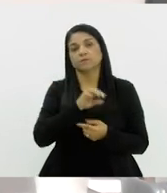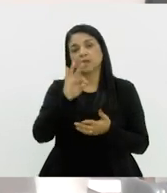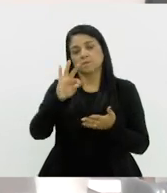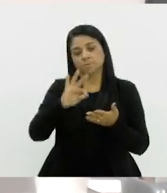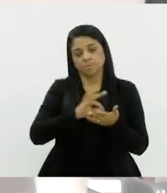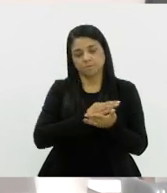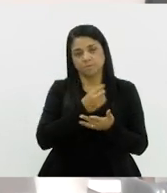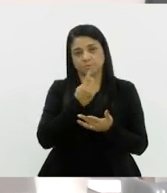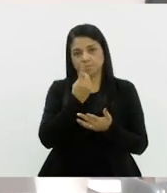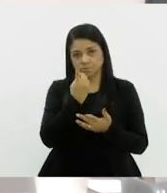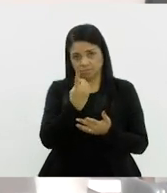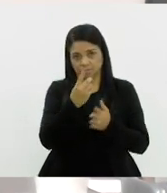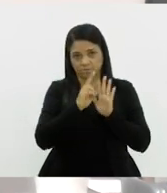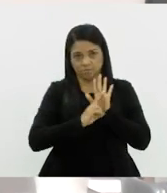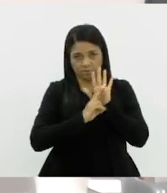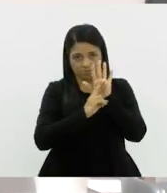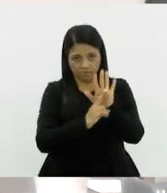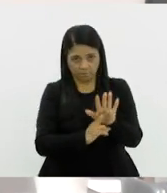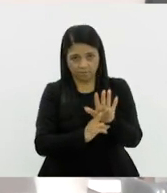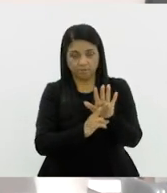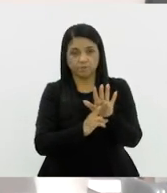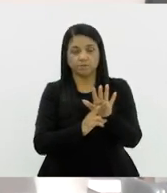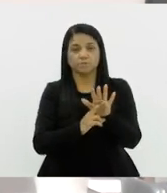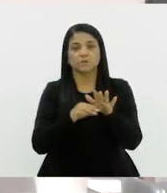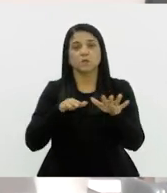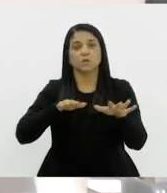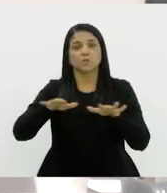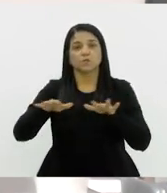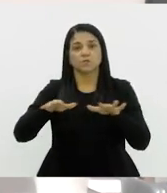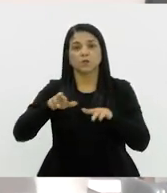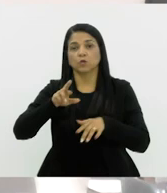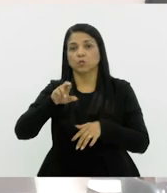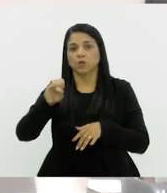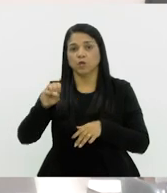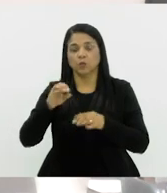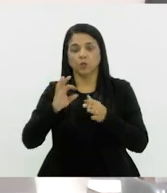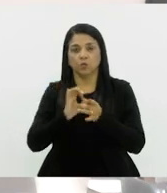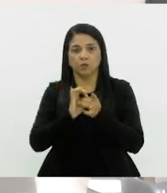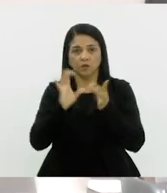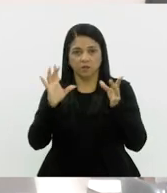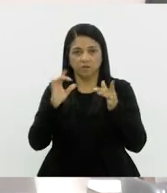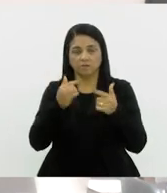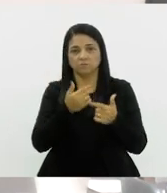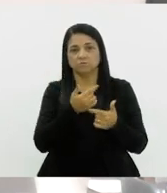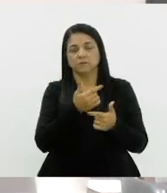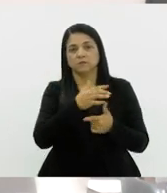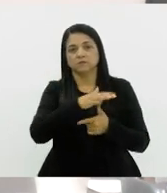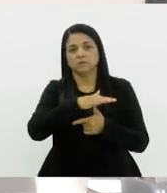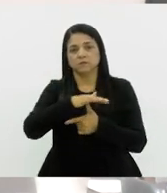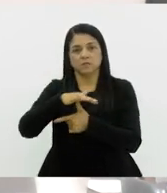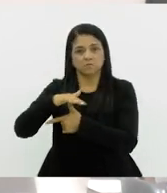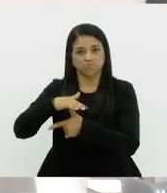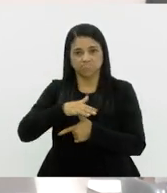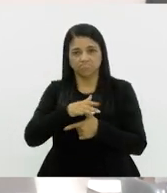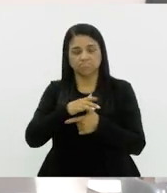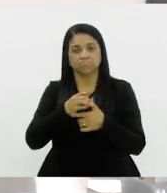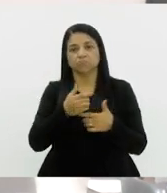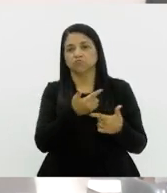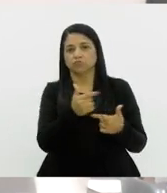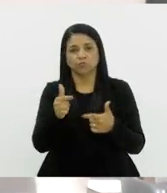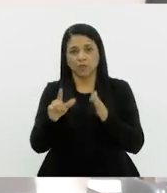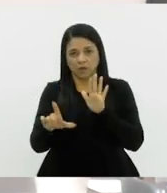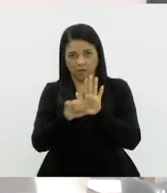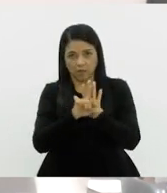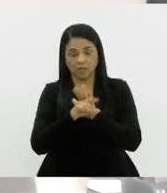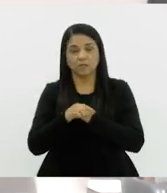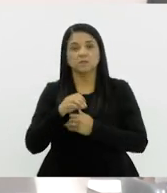A primeira representante dos moradores aqui é o movimento Rio Livre de Helicóptero Sem Lei, por 5 minutos, a senhora